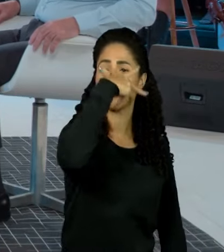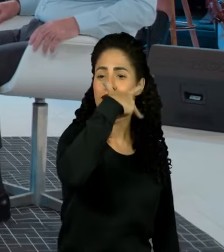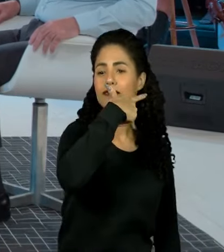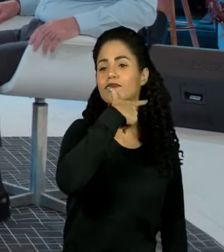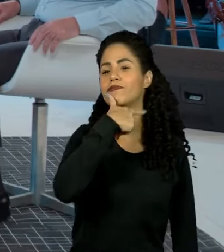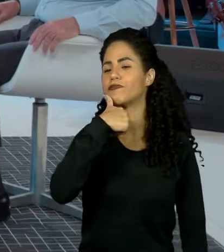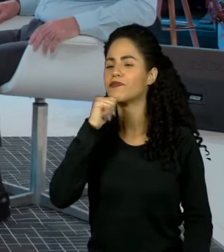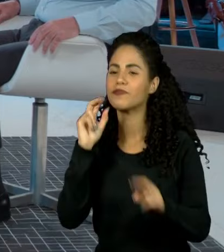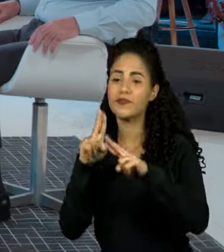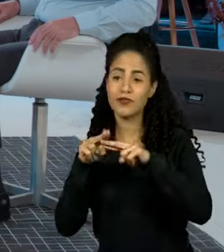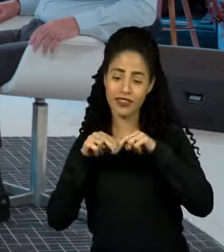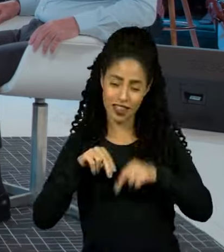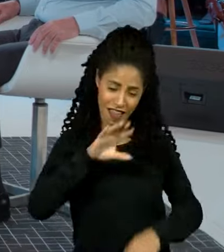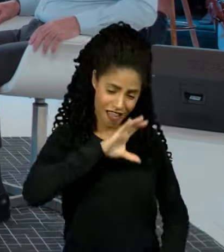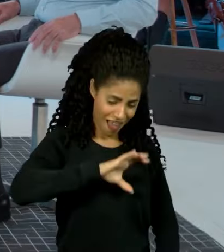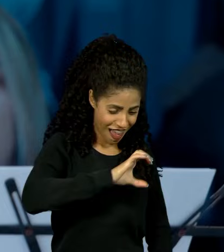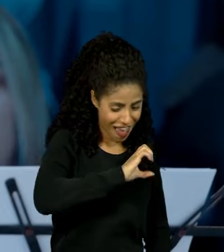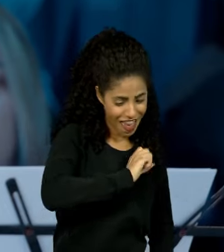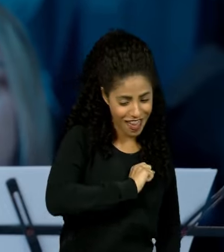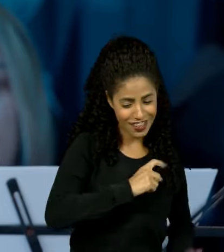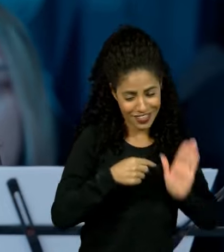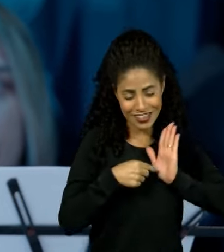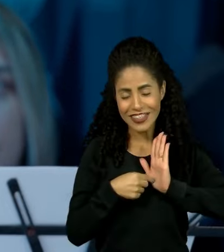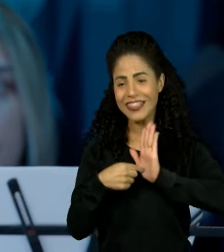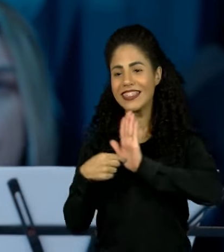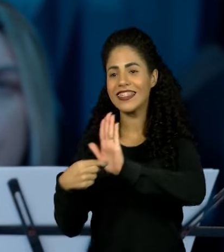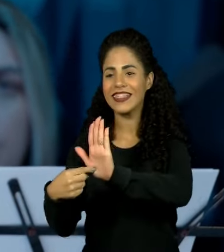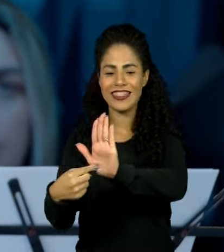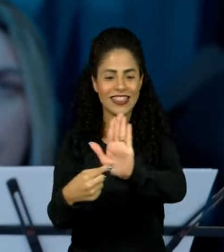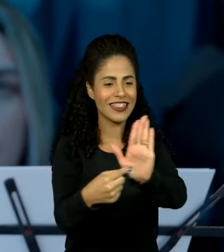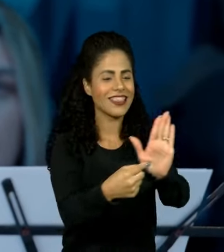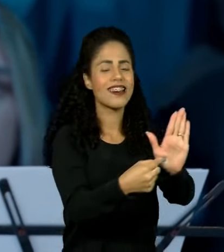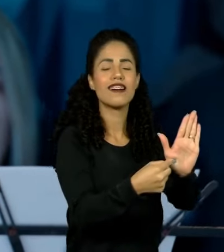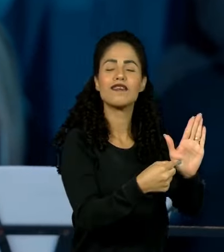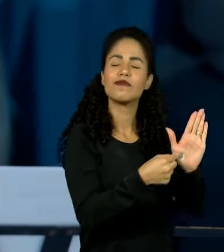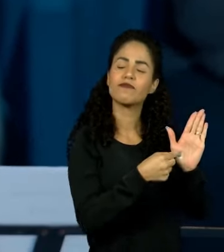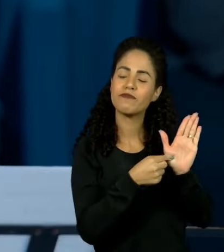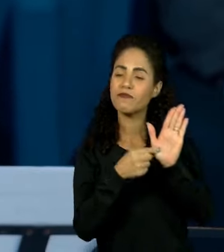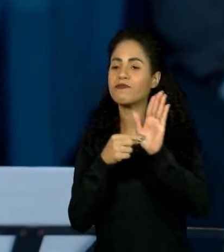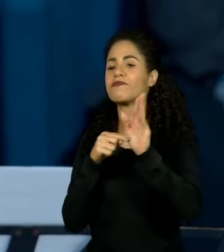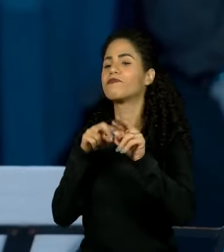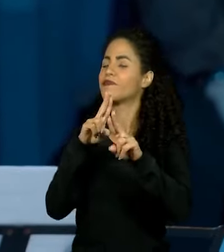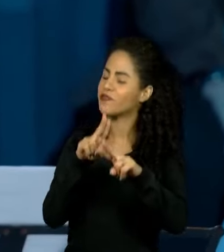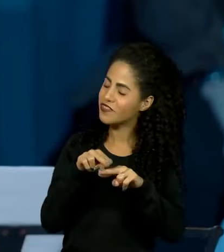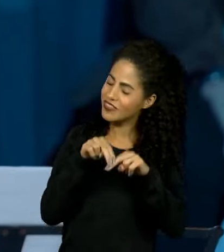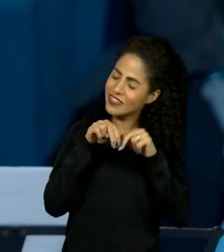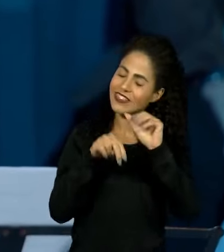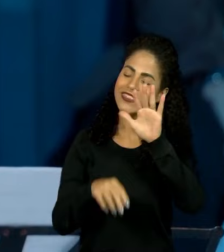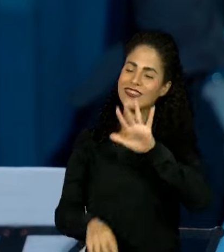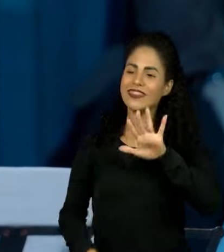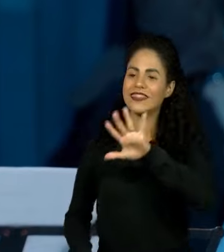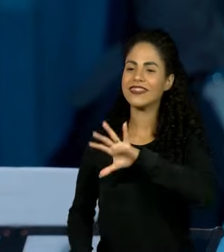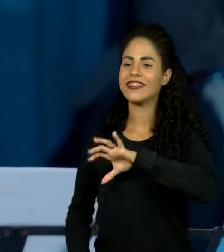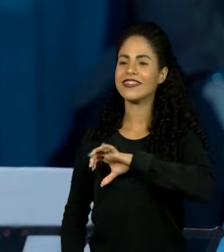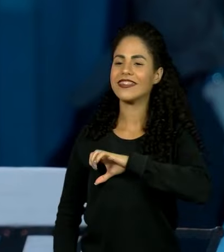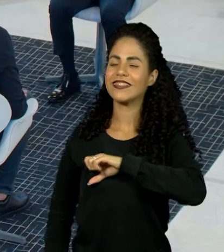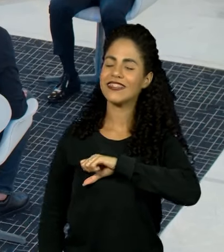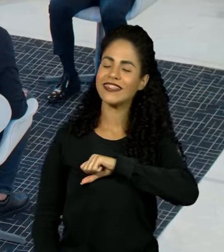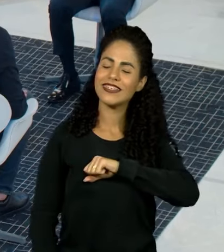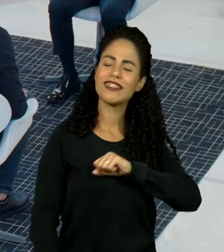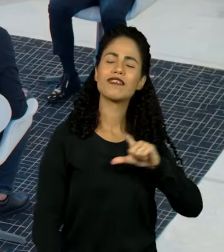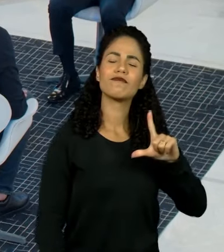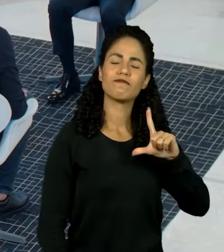causa do amor por causa do amor